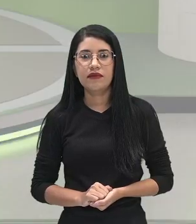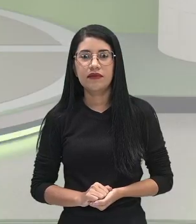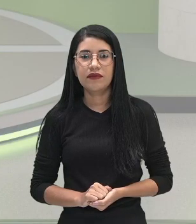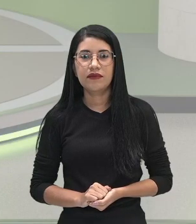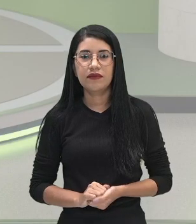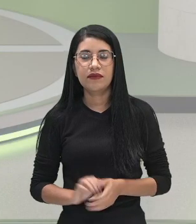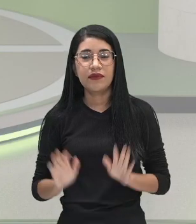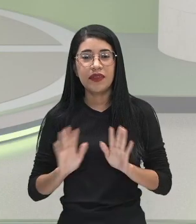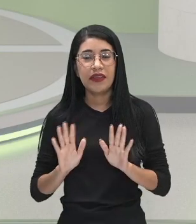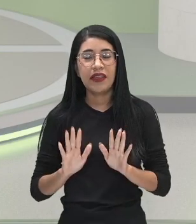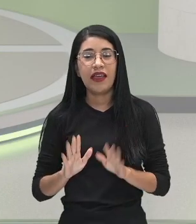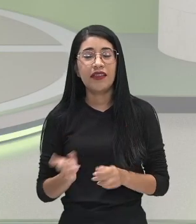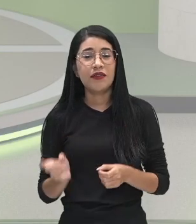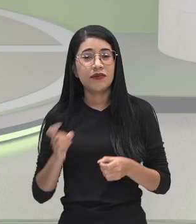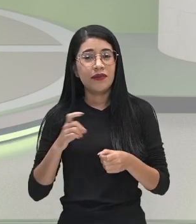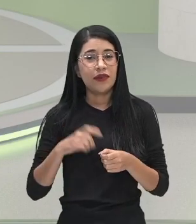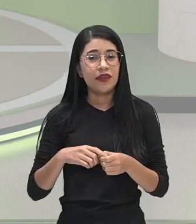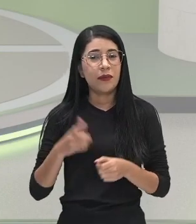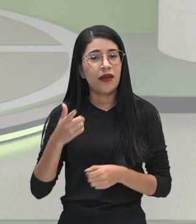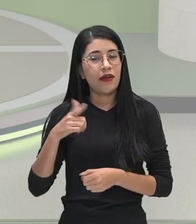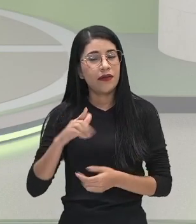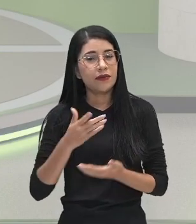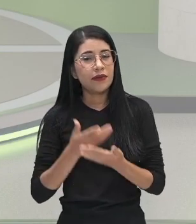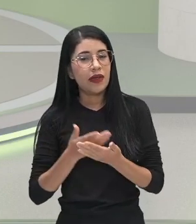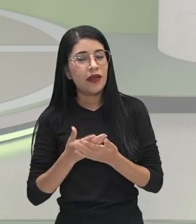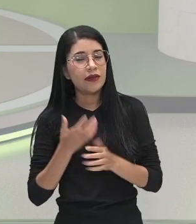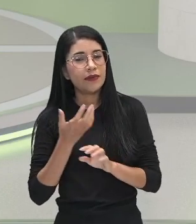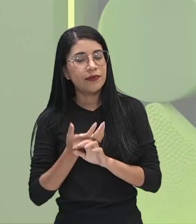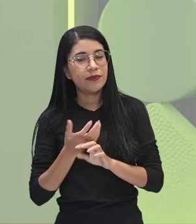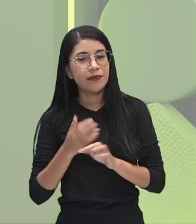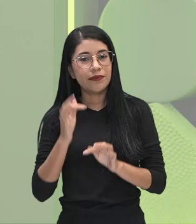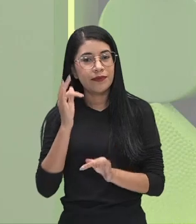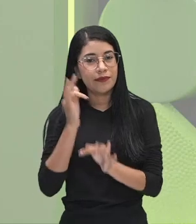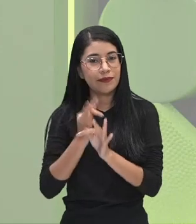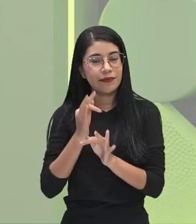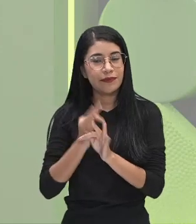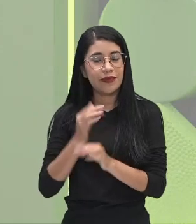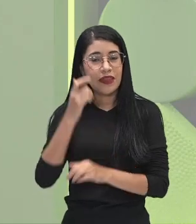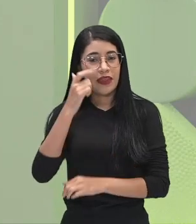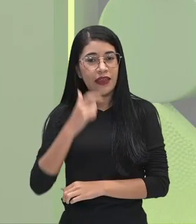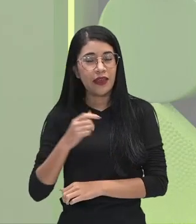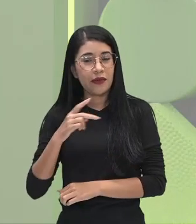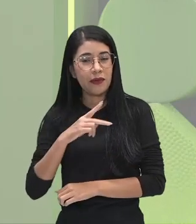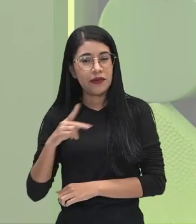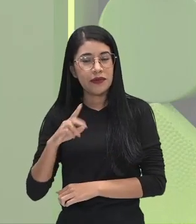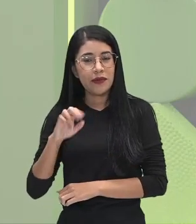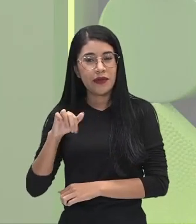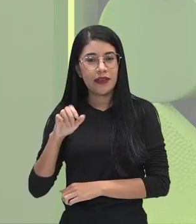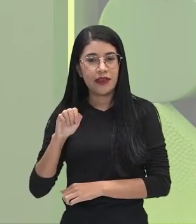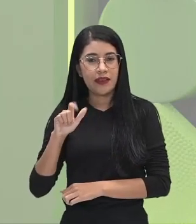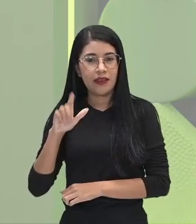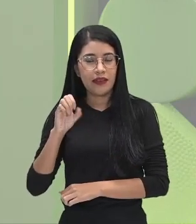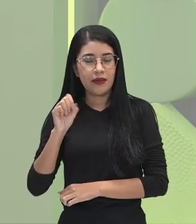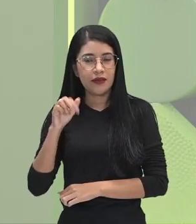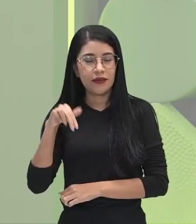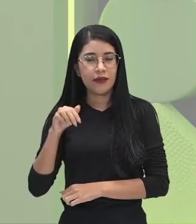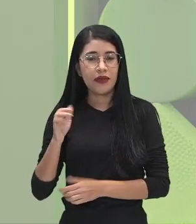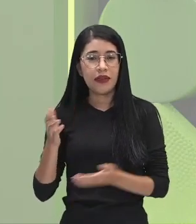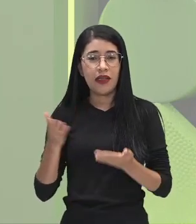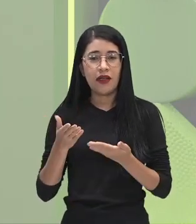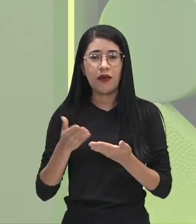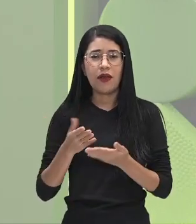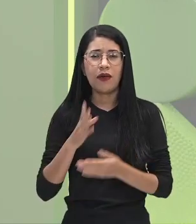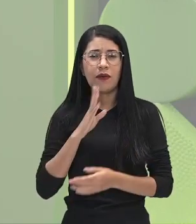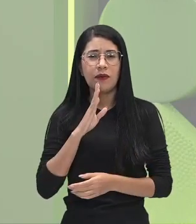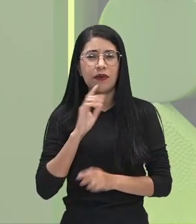Muito bem, pessoal, estamos de volta para mais uma aula de física, pessoal. Eu sou aqui o professor Nelson Bezerra e agora nós vamos conhecer qual é